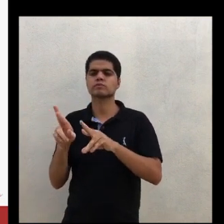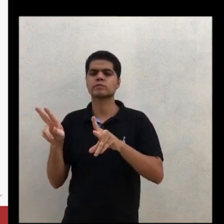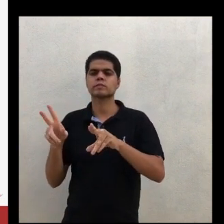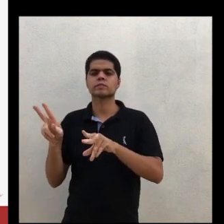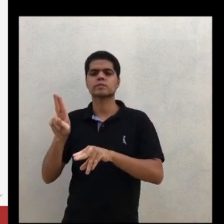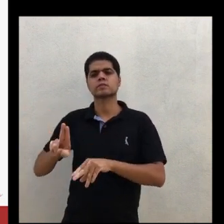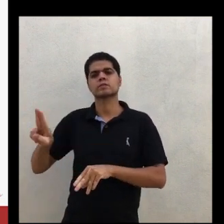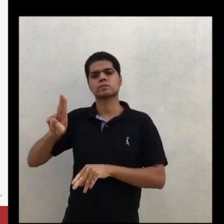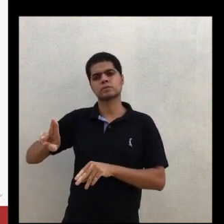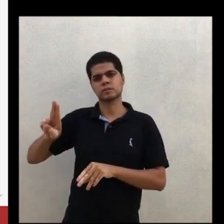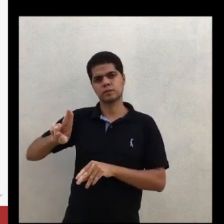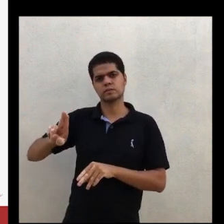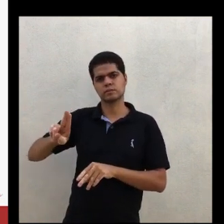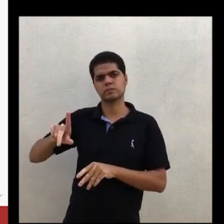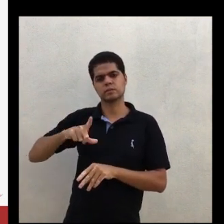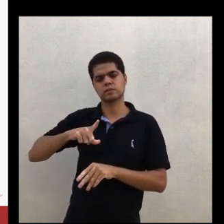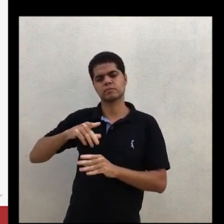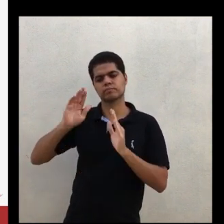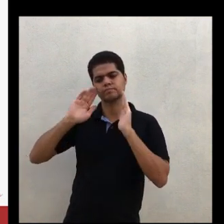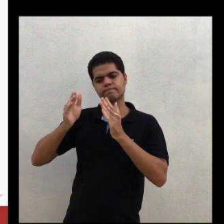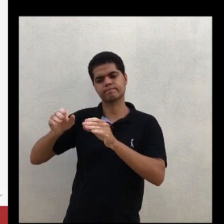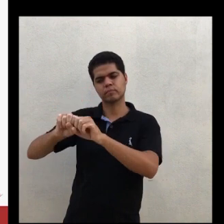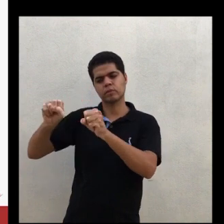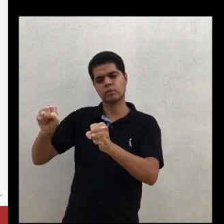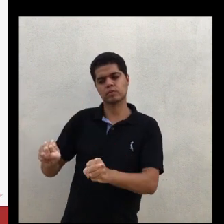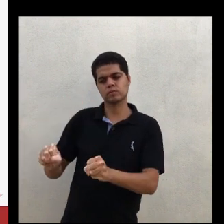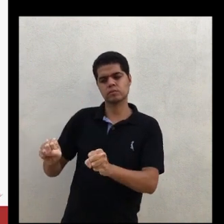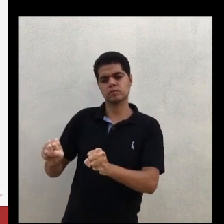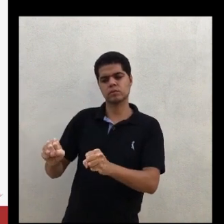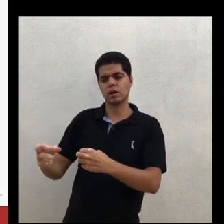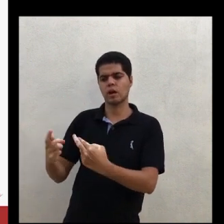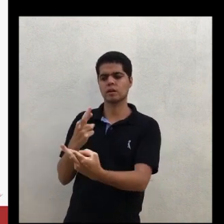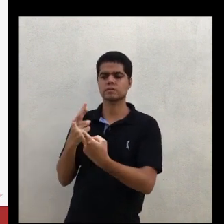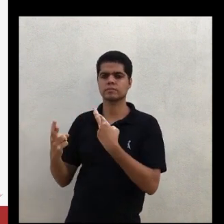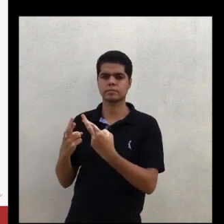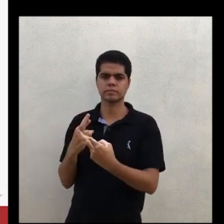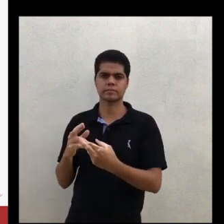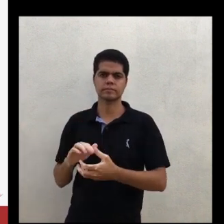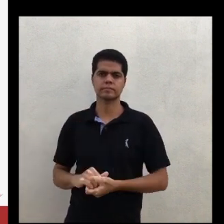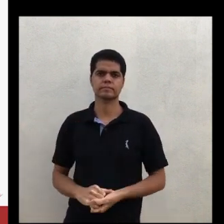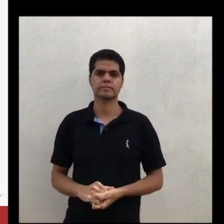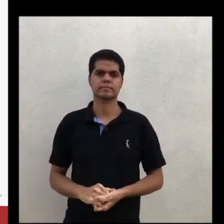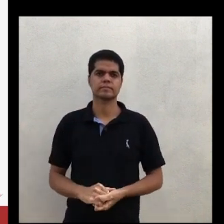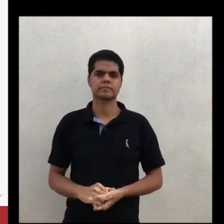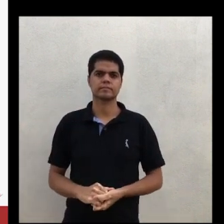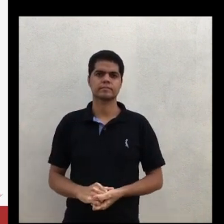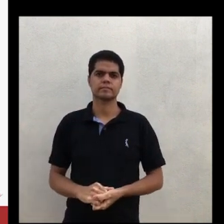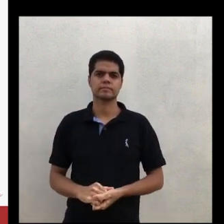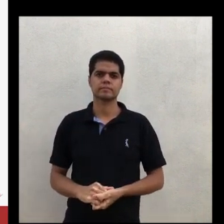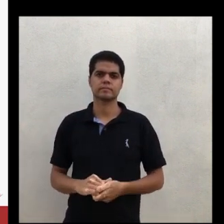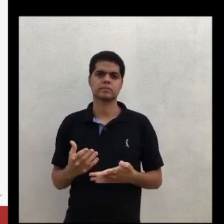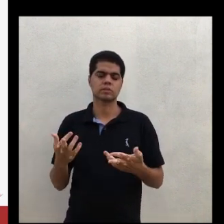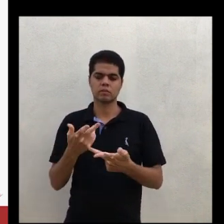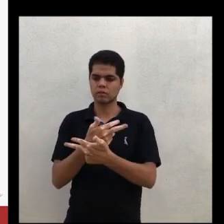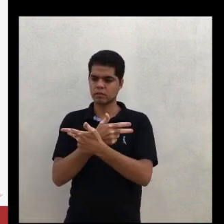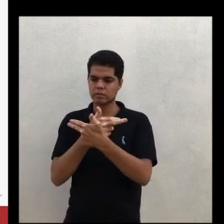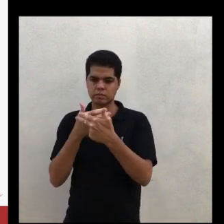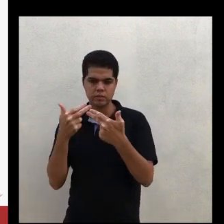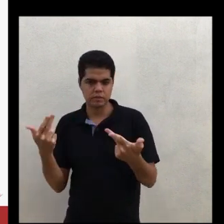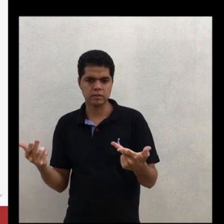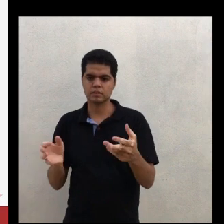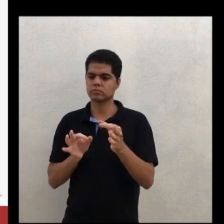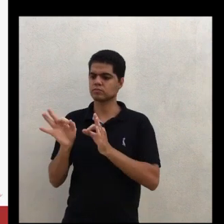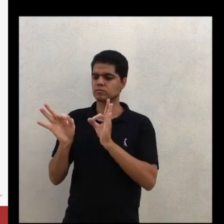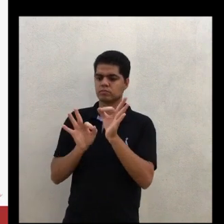tá? Então, há várias maneiras de fazer isso, diferentes formas de fazer isso, tá? Então aqui eu estou pegando